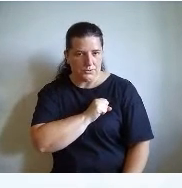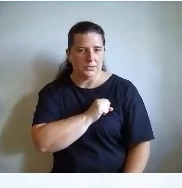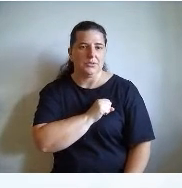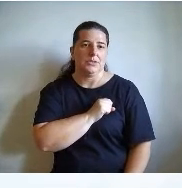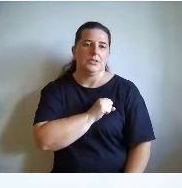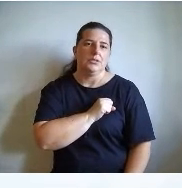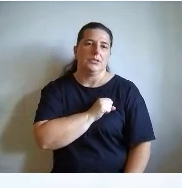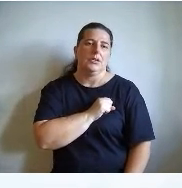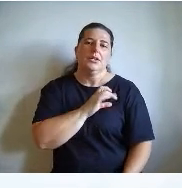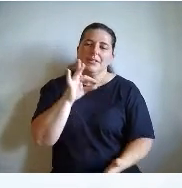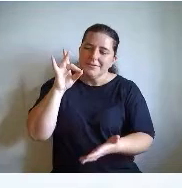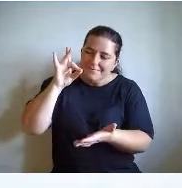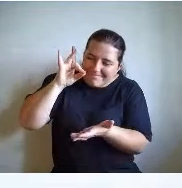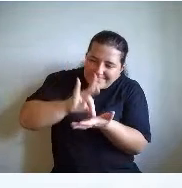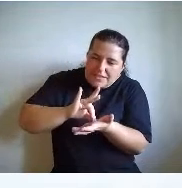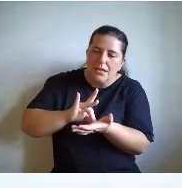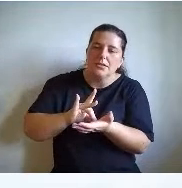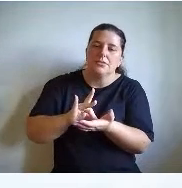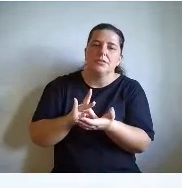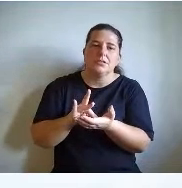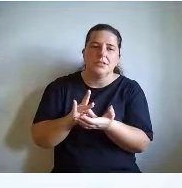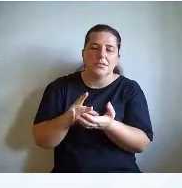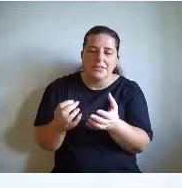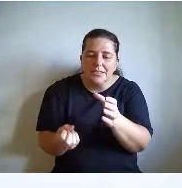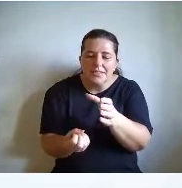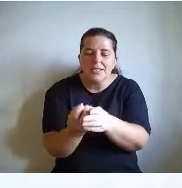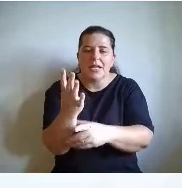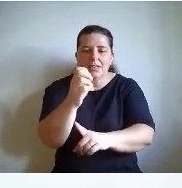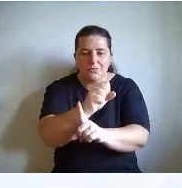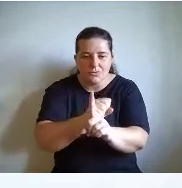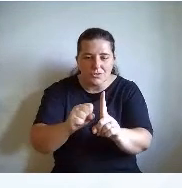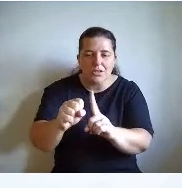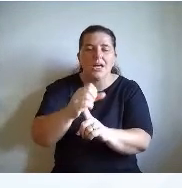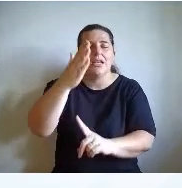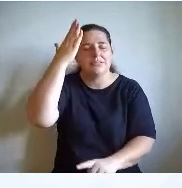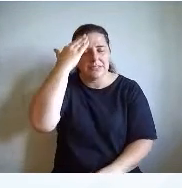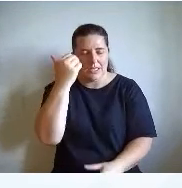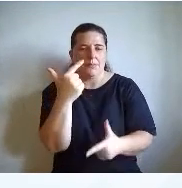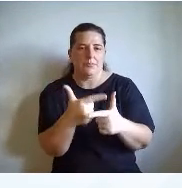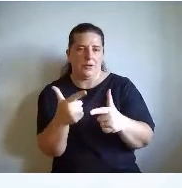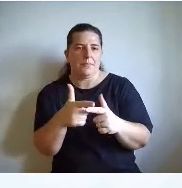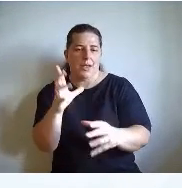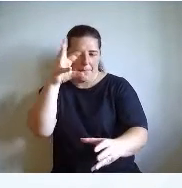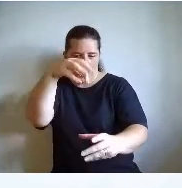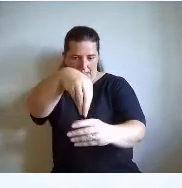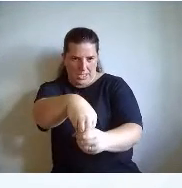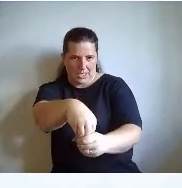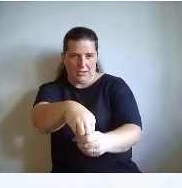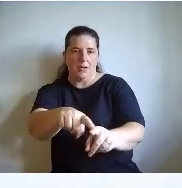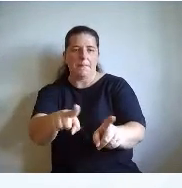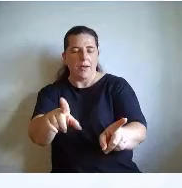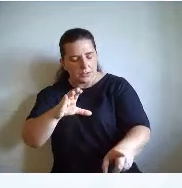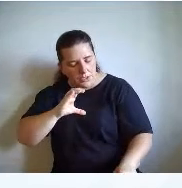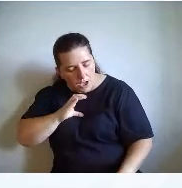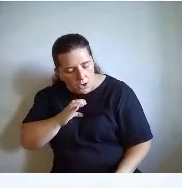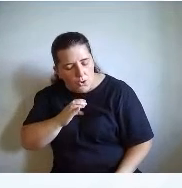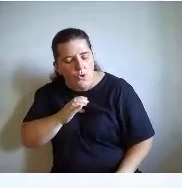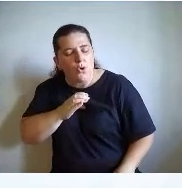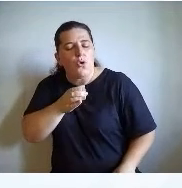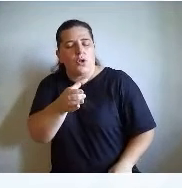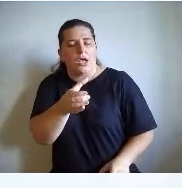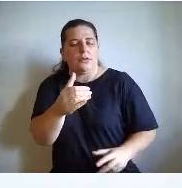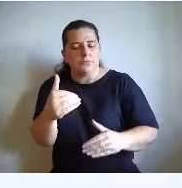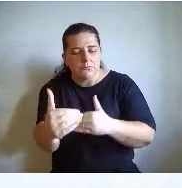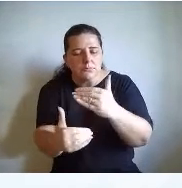fato, uma construção de uma sociedade que sabe dos problemas que tem, mas tem coragem e